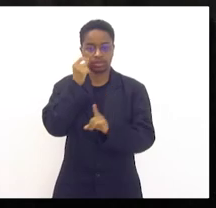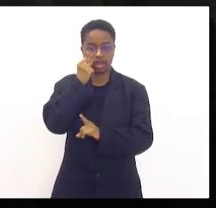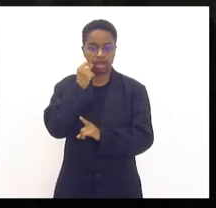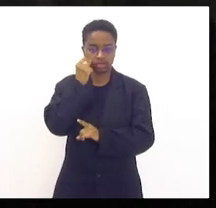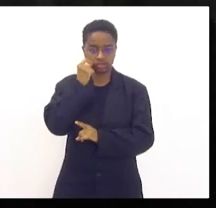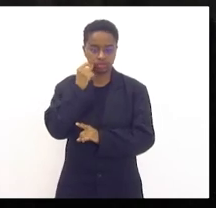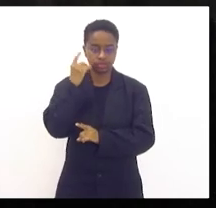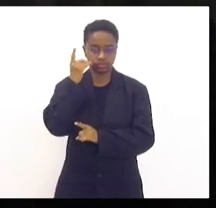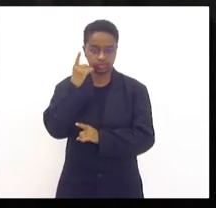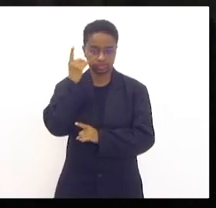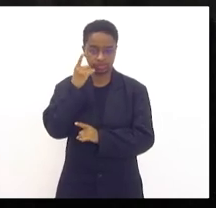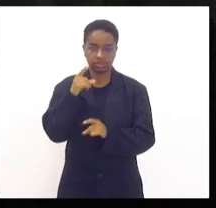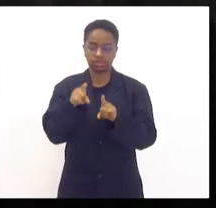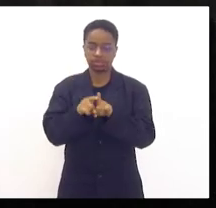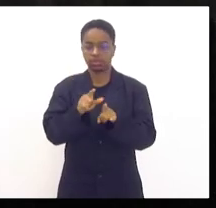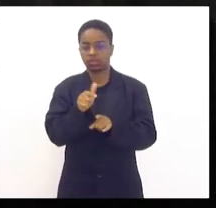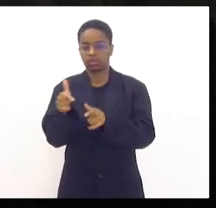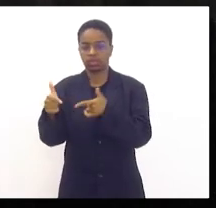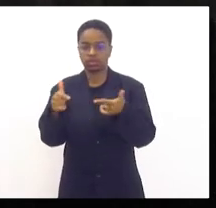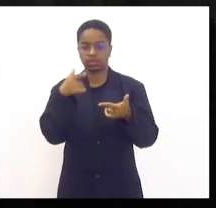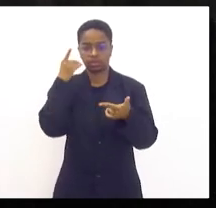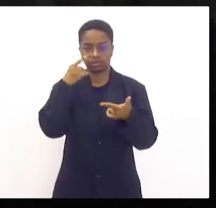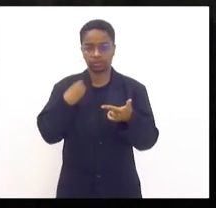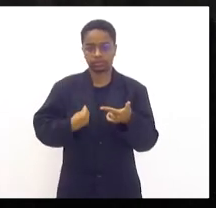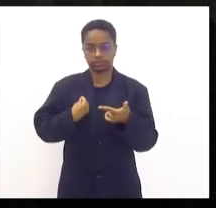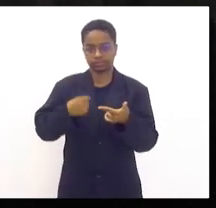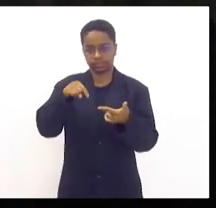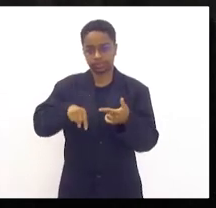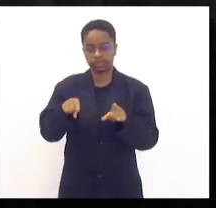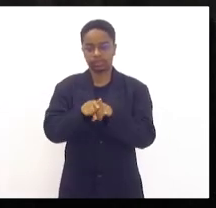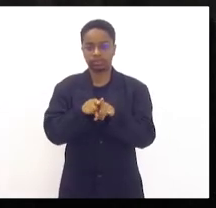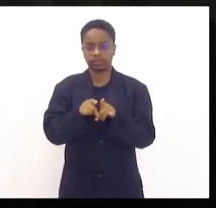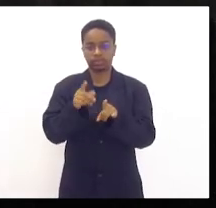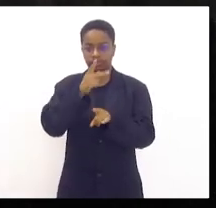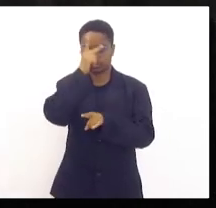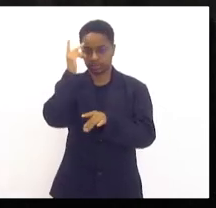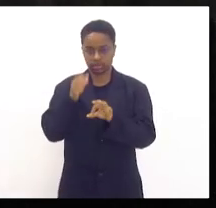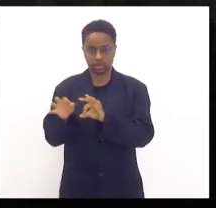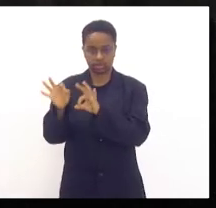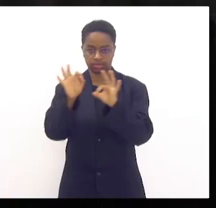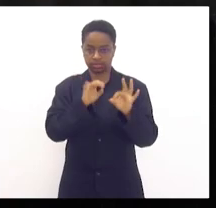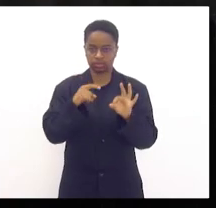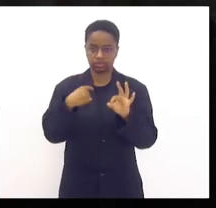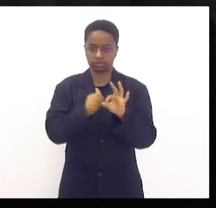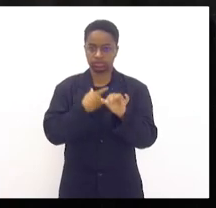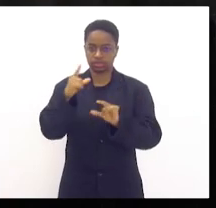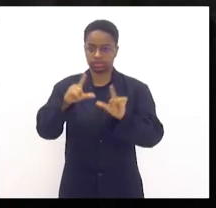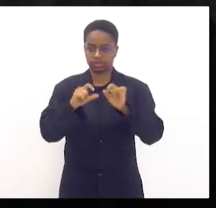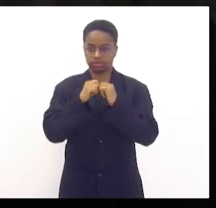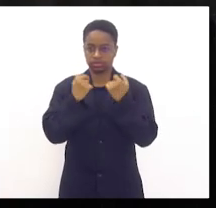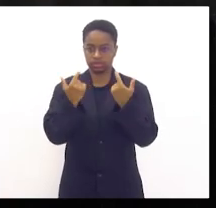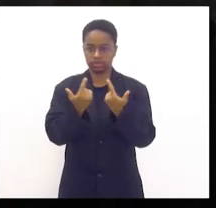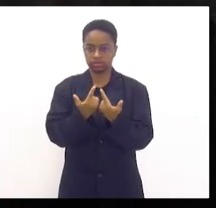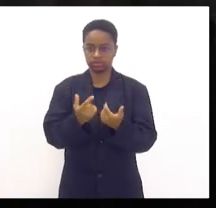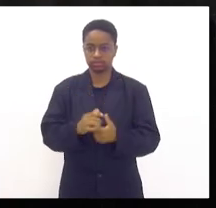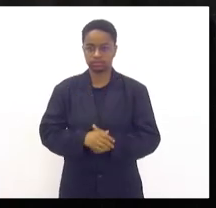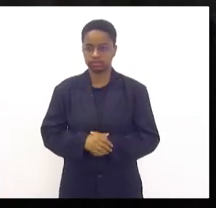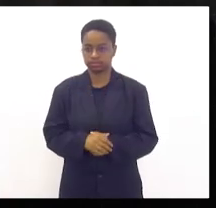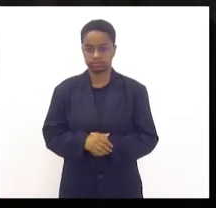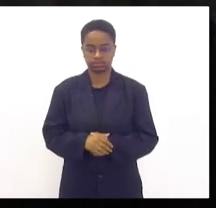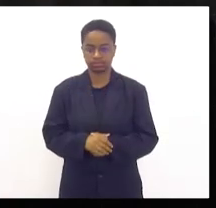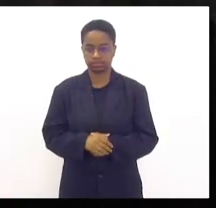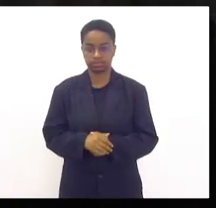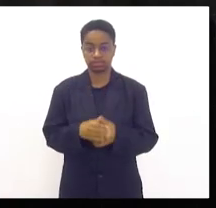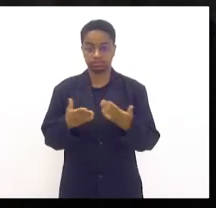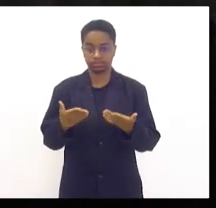todos os nobres companheiros de deputados que se encontram nessa casa, a todos que estão nos assistindo pelo meio de comunicação da TV Alerj. Senhor presidente,